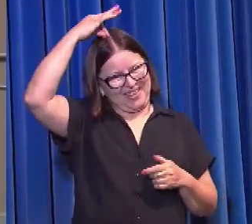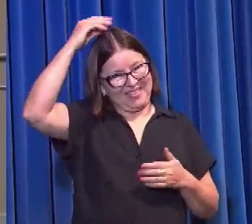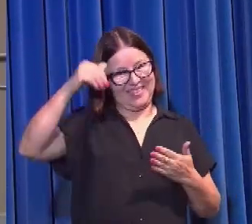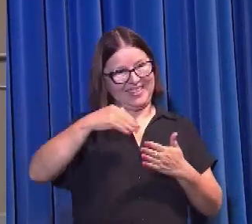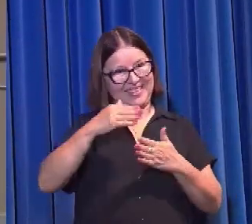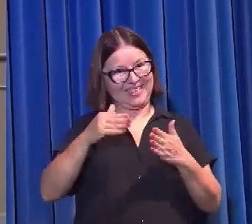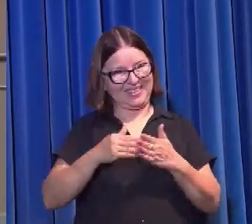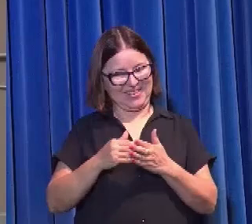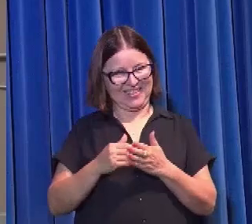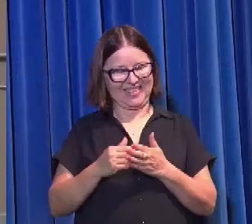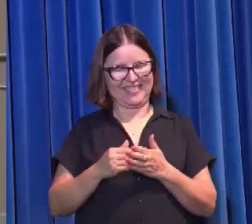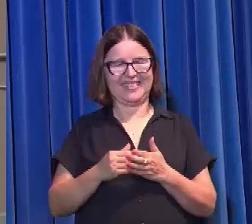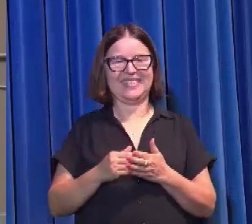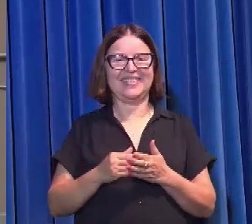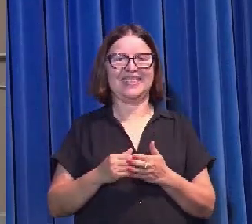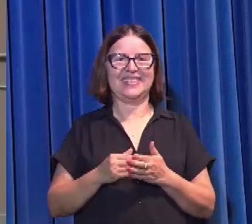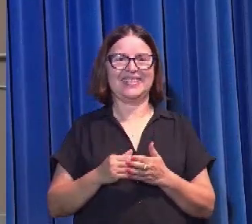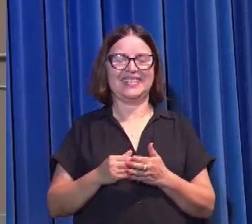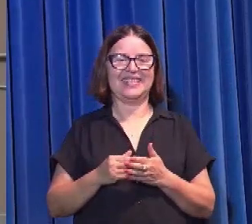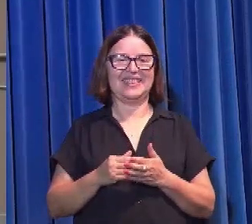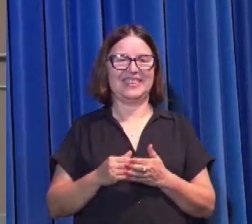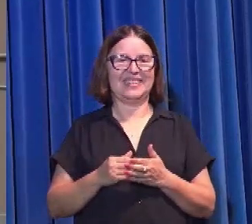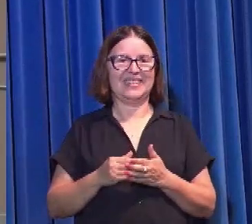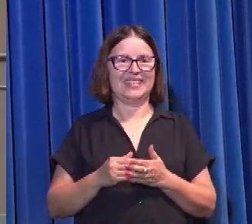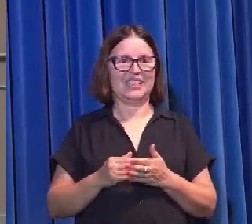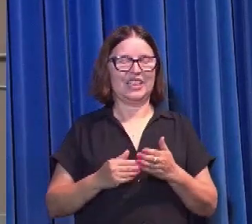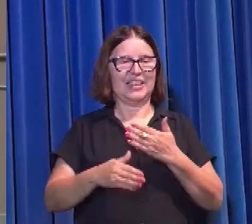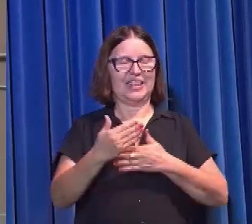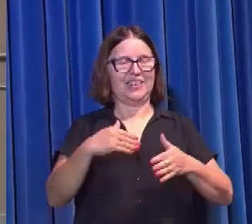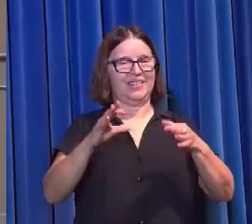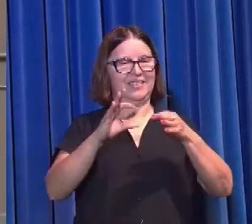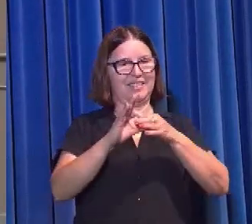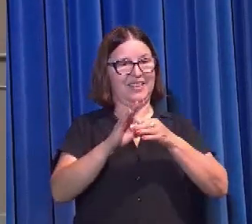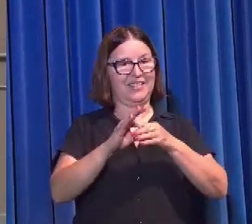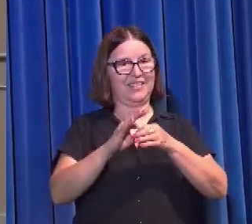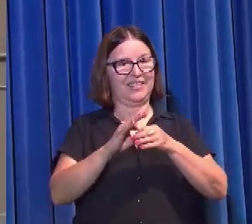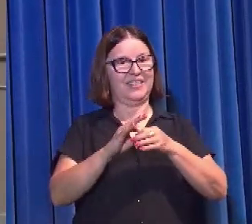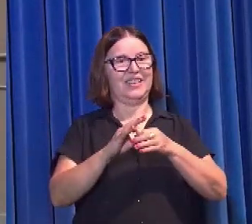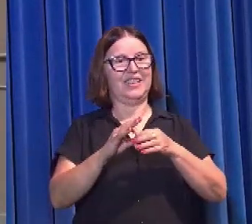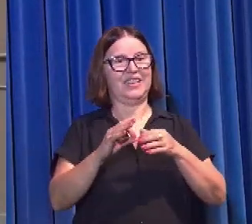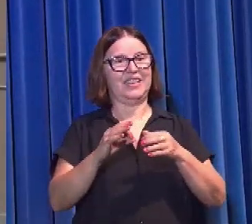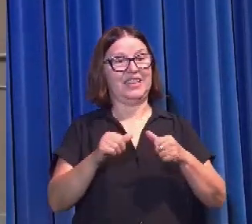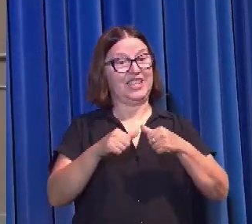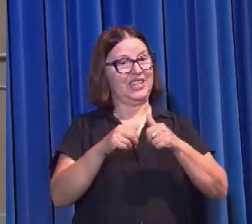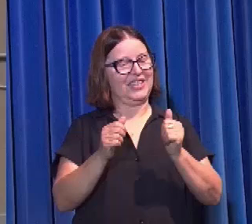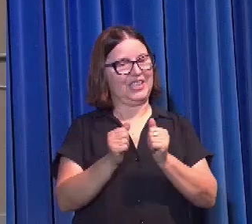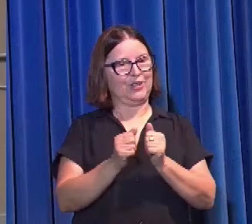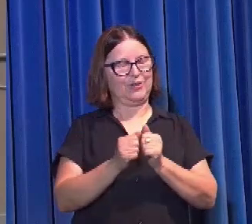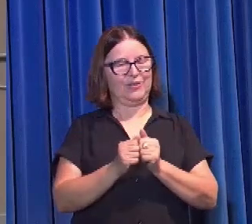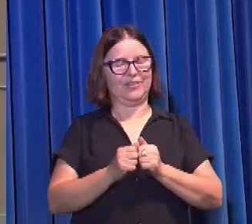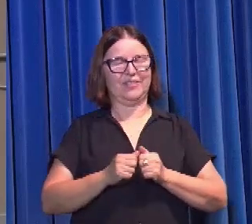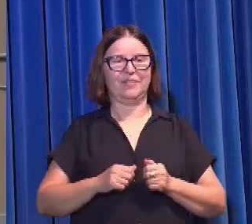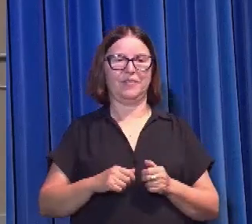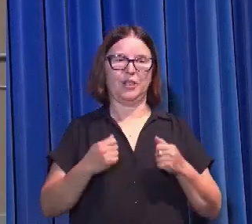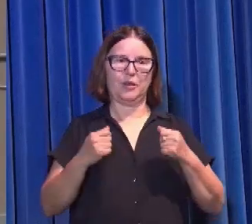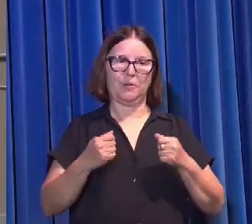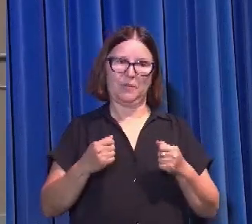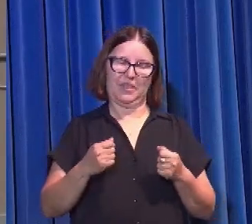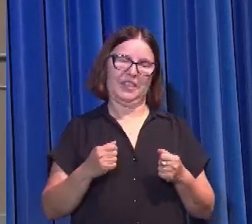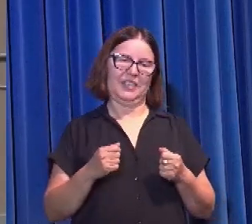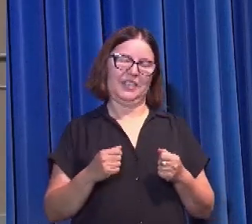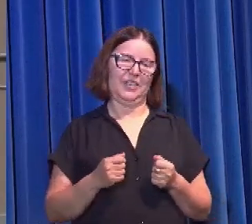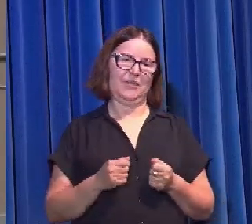por meio da unidade e do convívio. Que nós cheguemos à perfeita varonilidade de Cristo para que não sejamos mais como